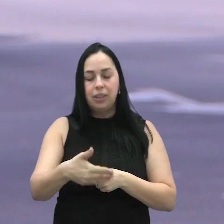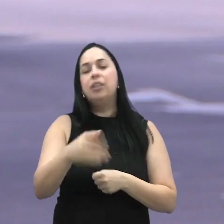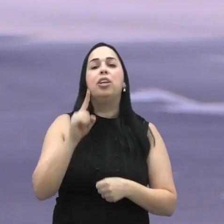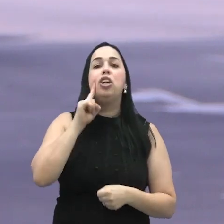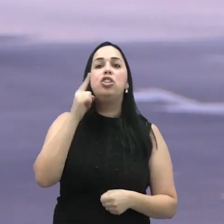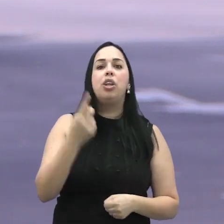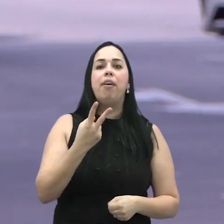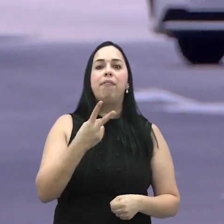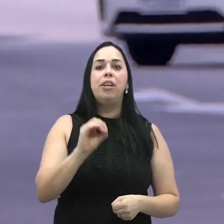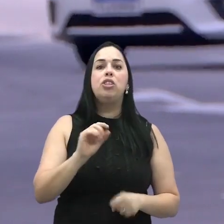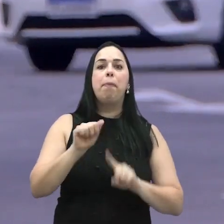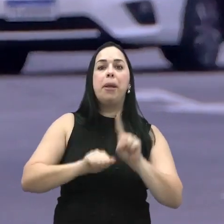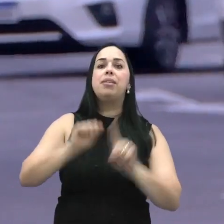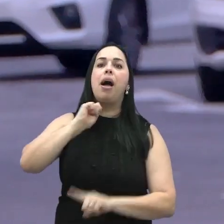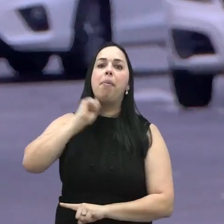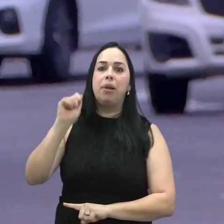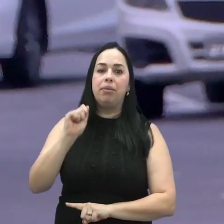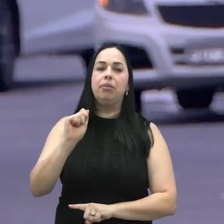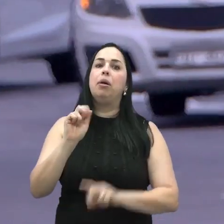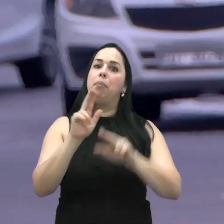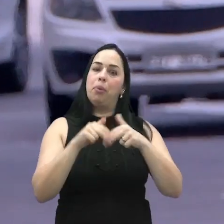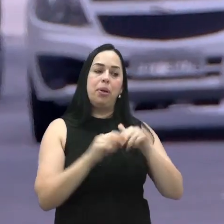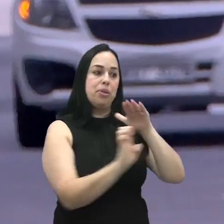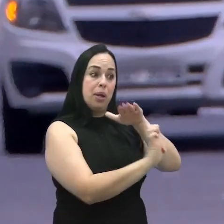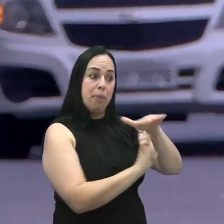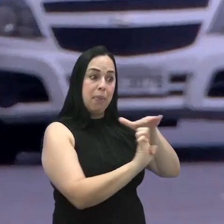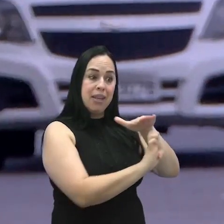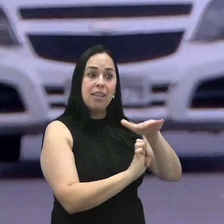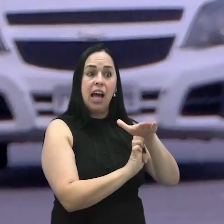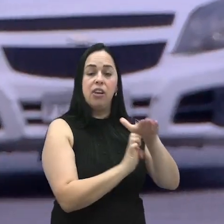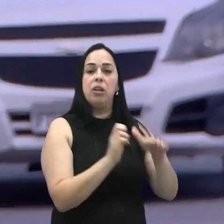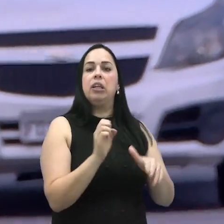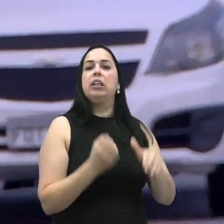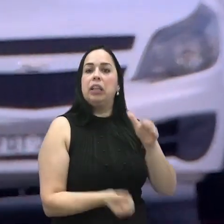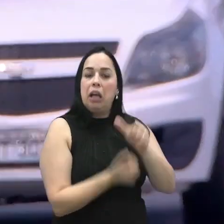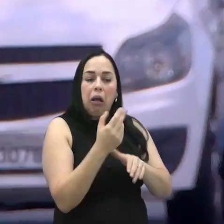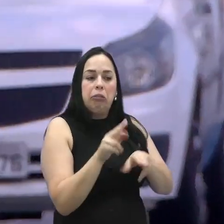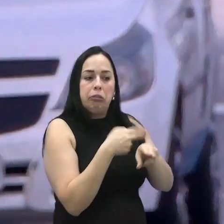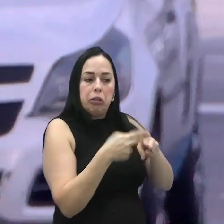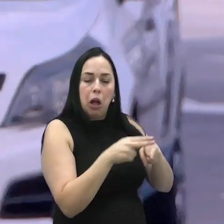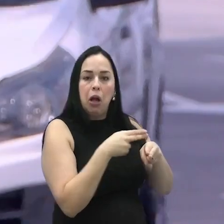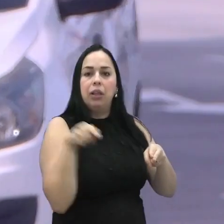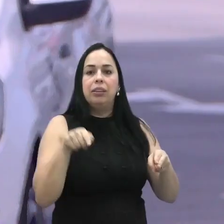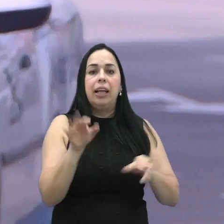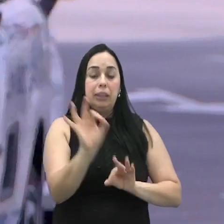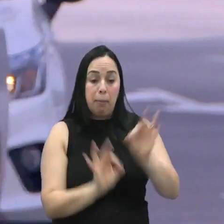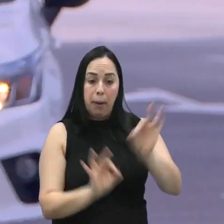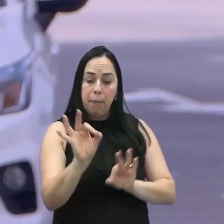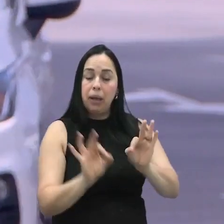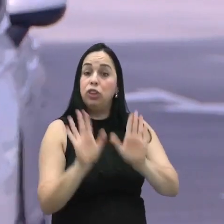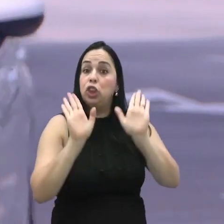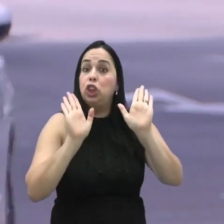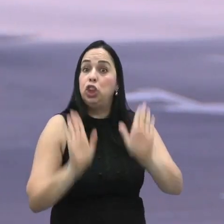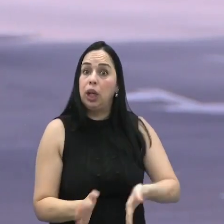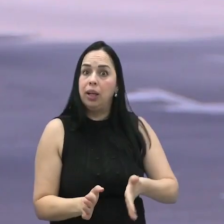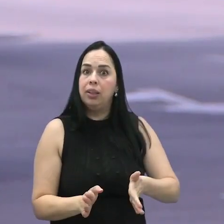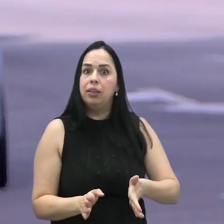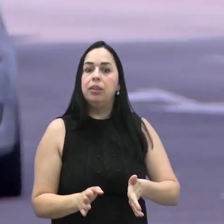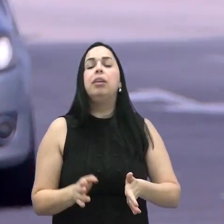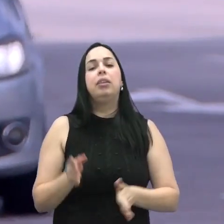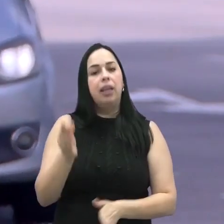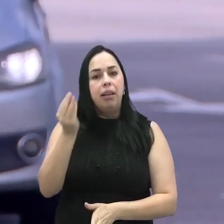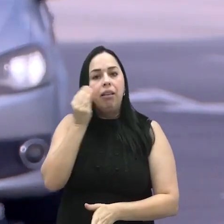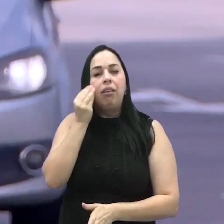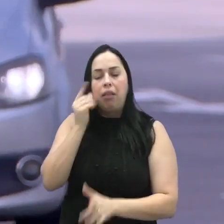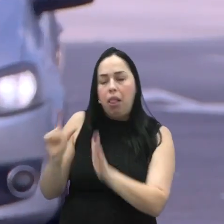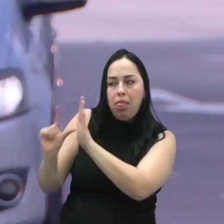ano será comemorada no dia 20 de abril. Empresários e confeiteiros já se preparam para a época mais doce do ano. Especialistas acreditam